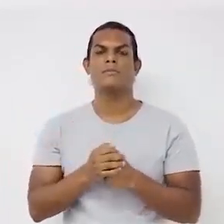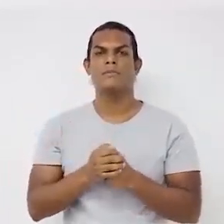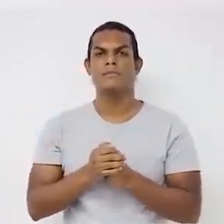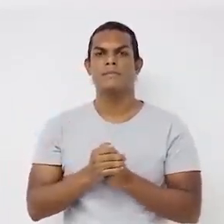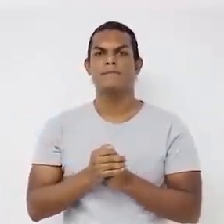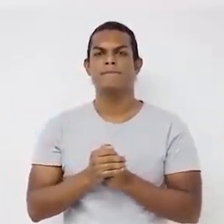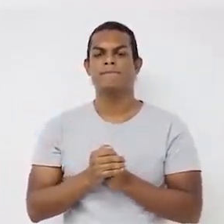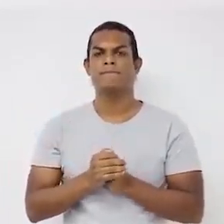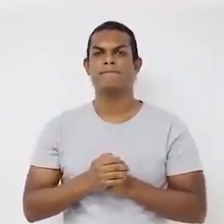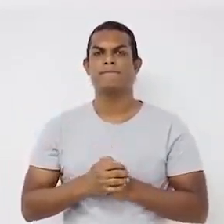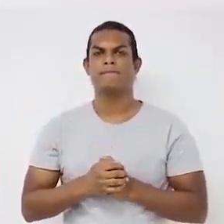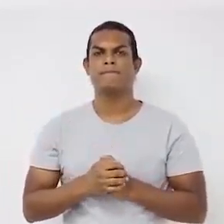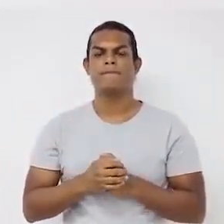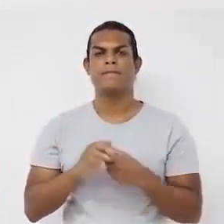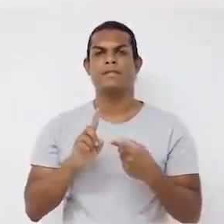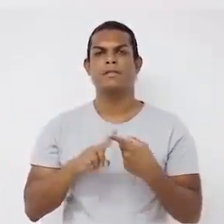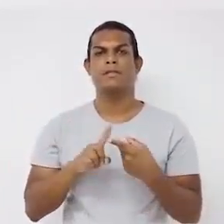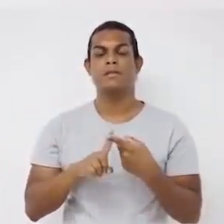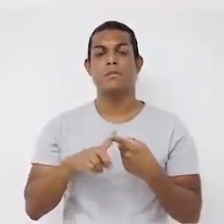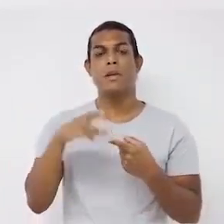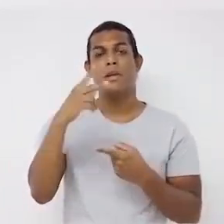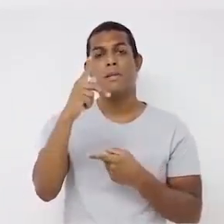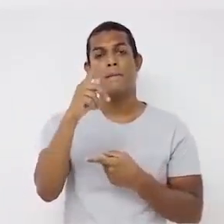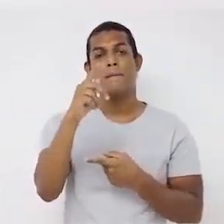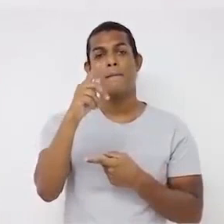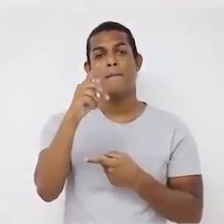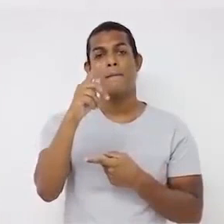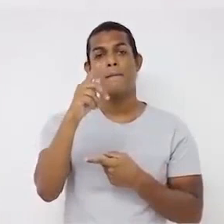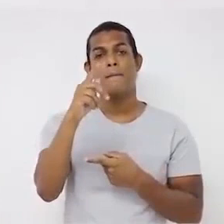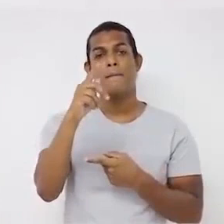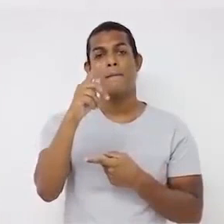um pouco rápida no nosso plano de contas.